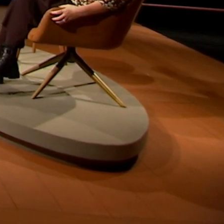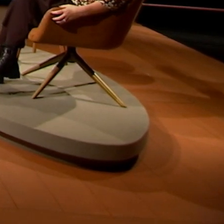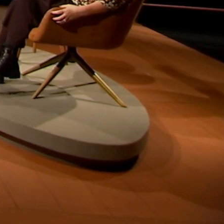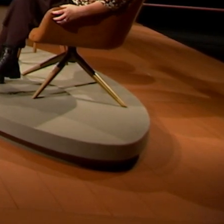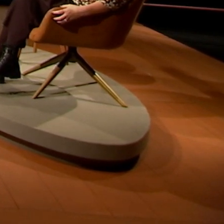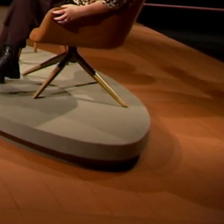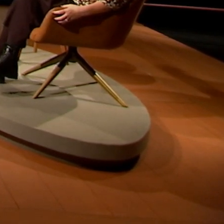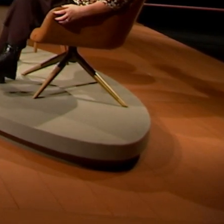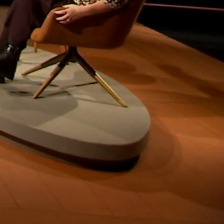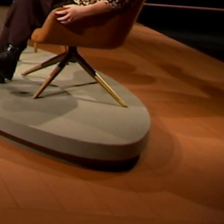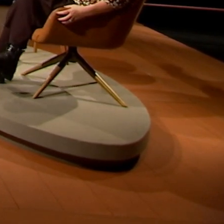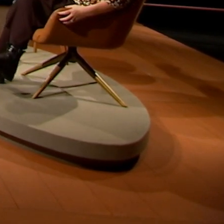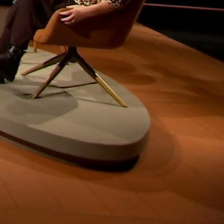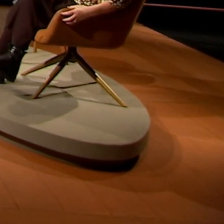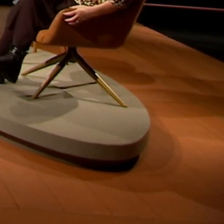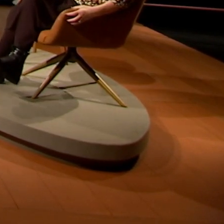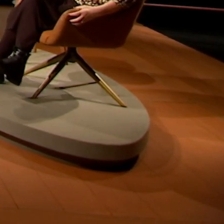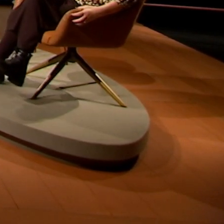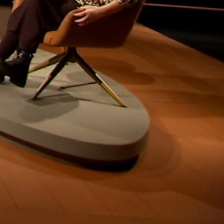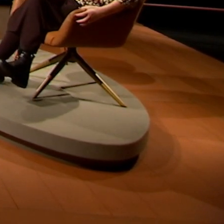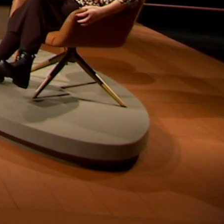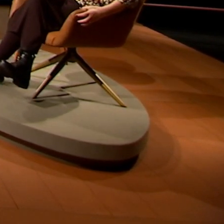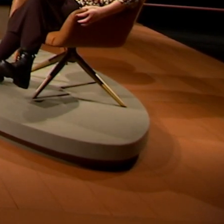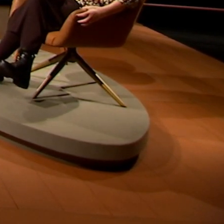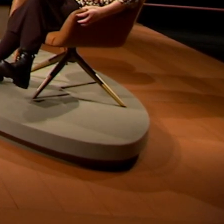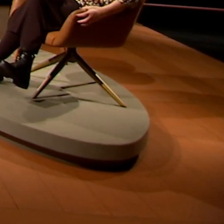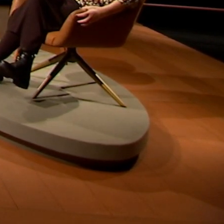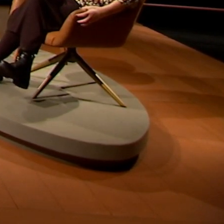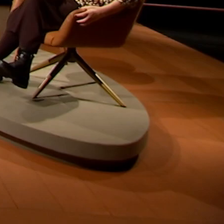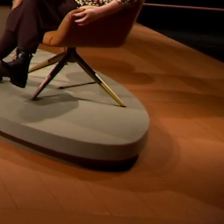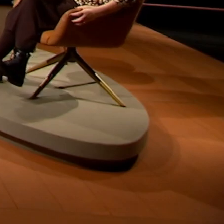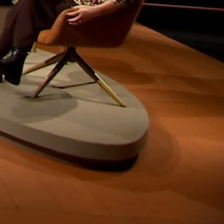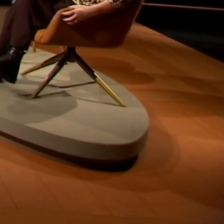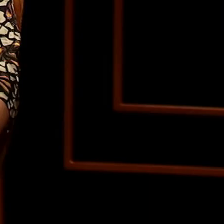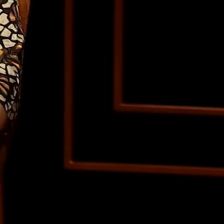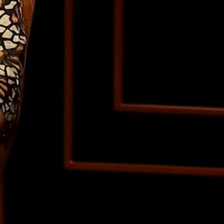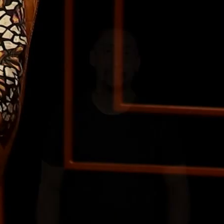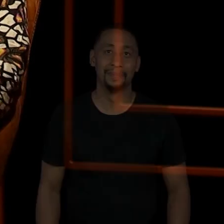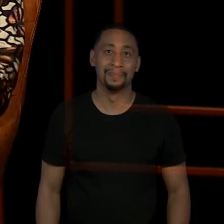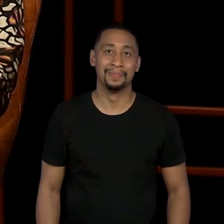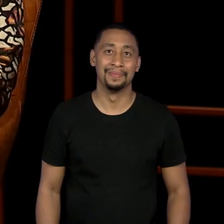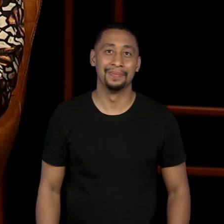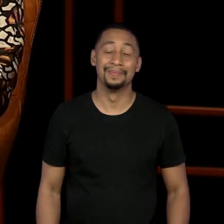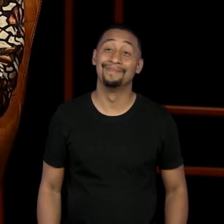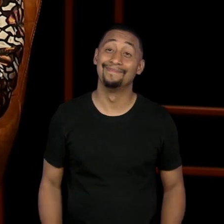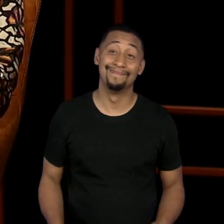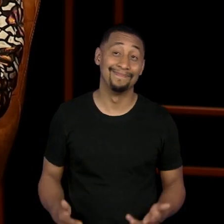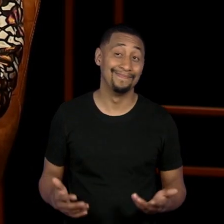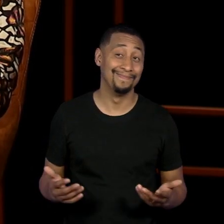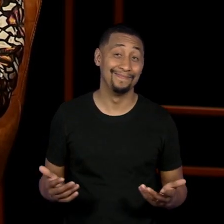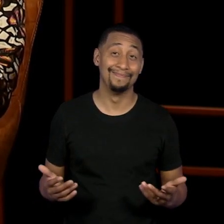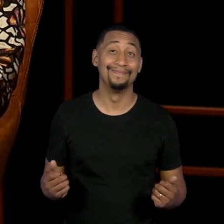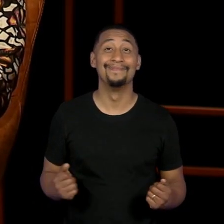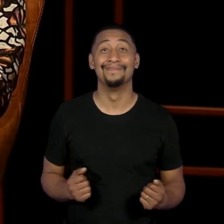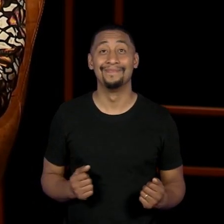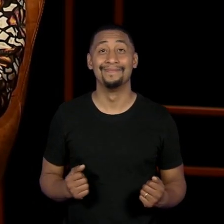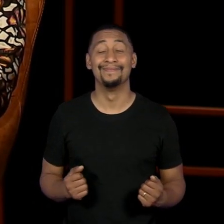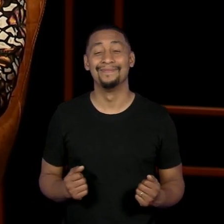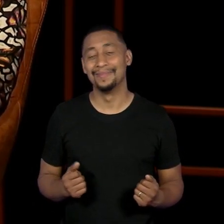vivia um par, um casal. Ai, que lindo. O Mário Lajinha é